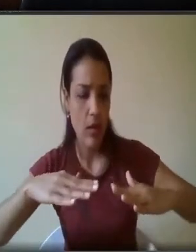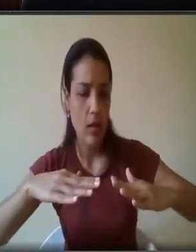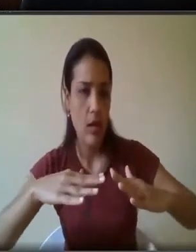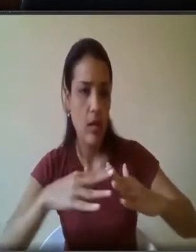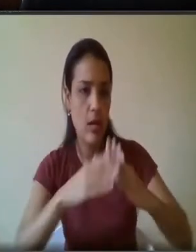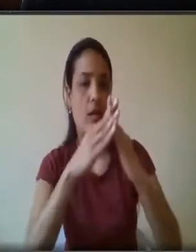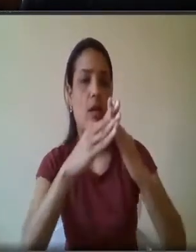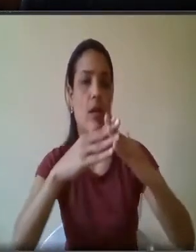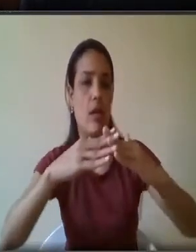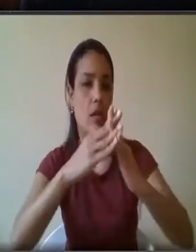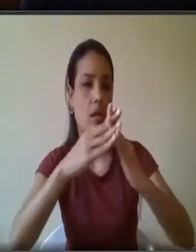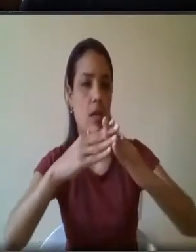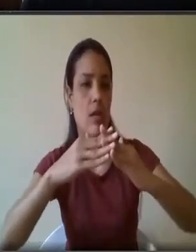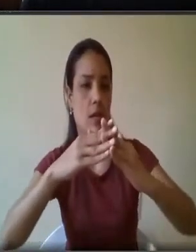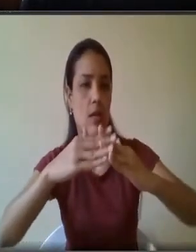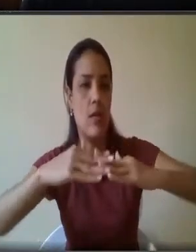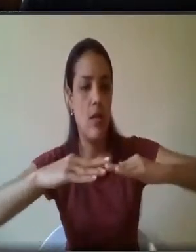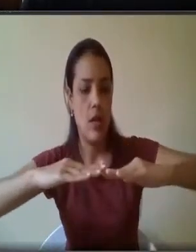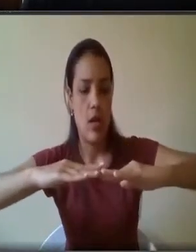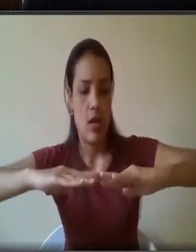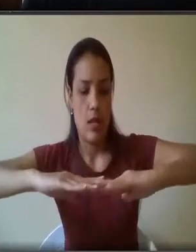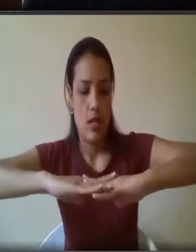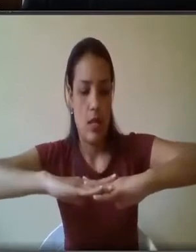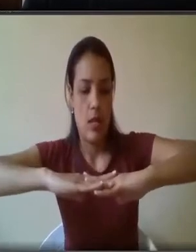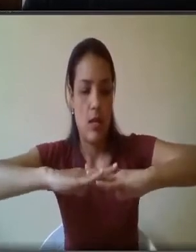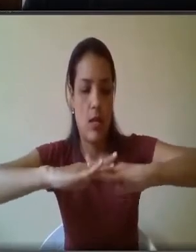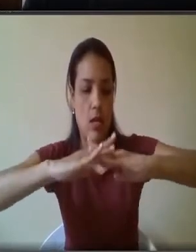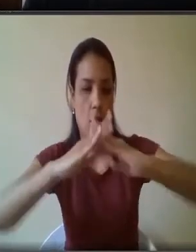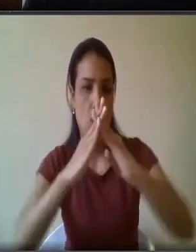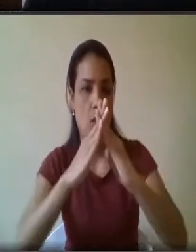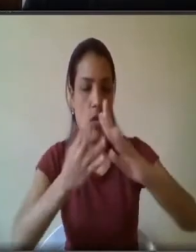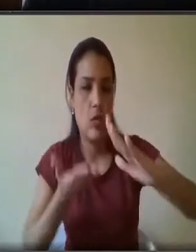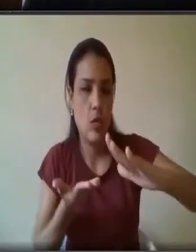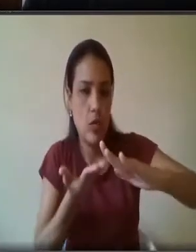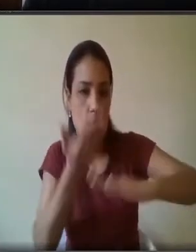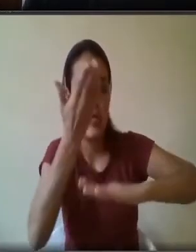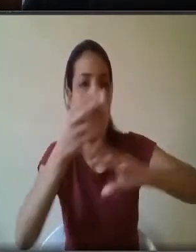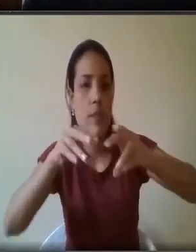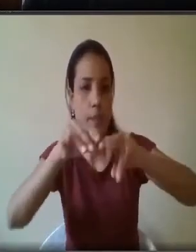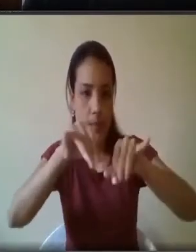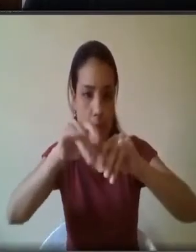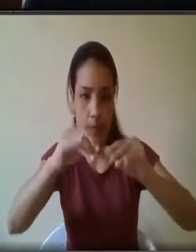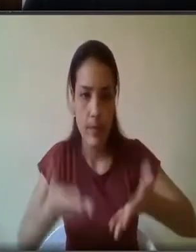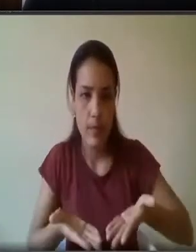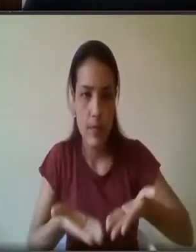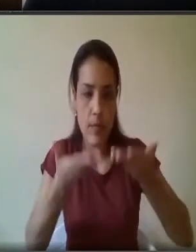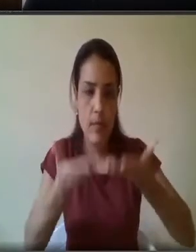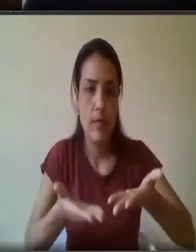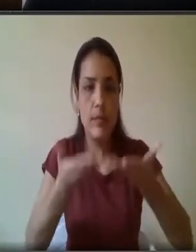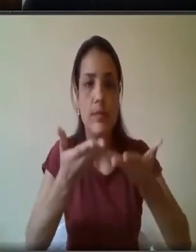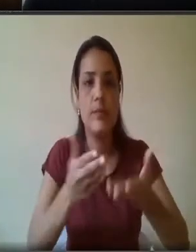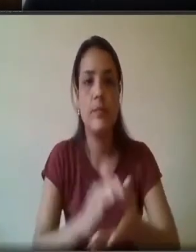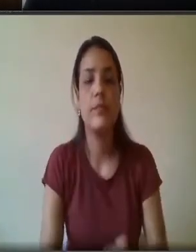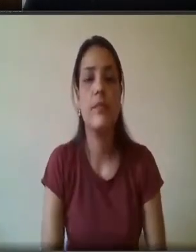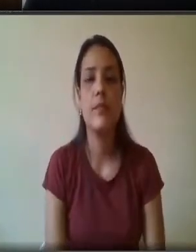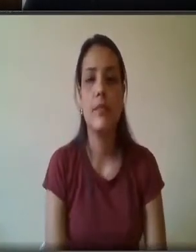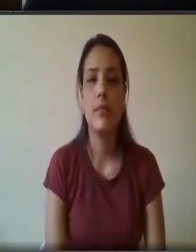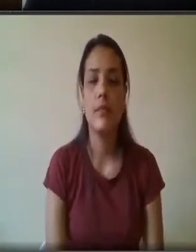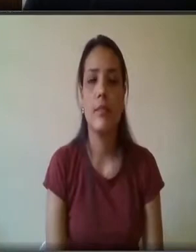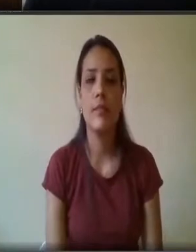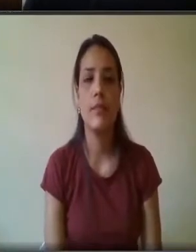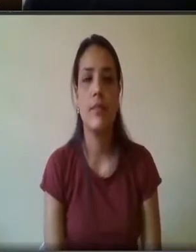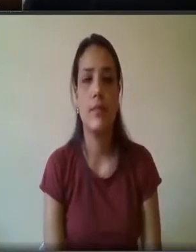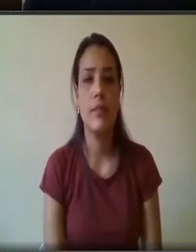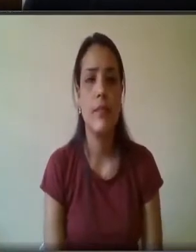Acre, a bacia do Purus aqui, está dentro de uma bacia sedimentar, essa outra parte aqui, a parte lá